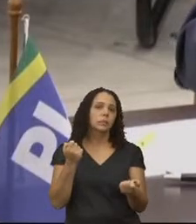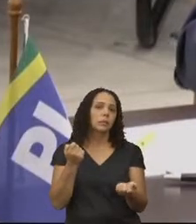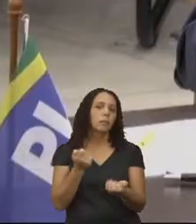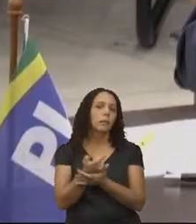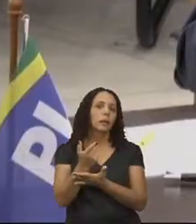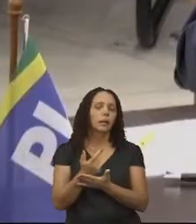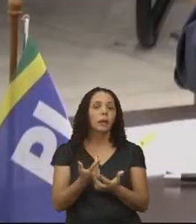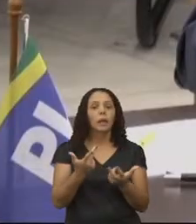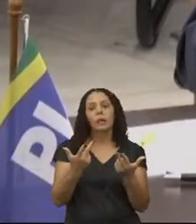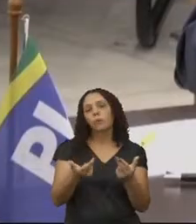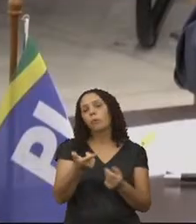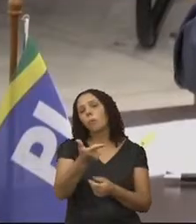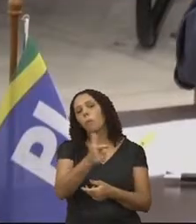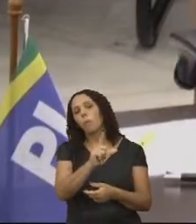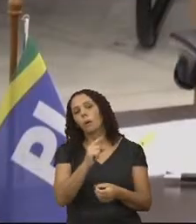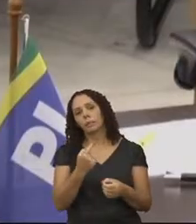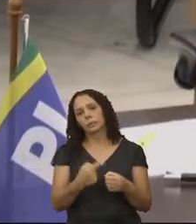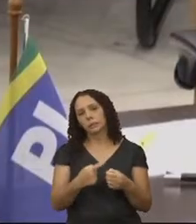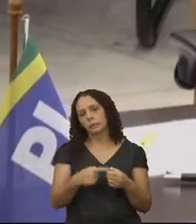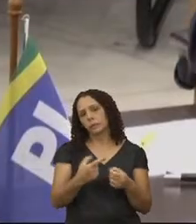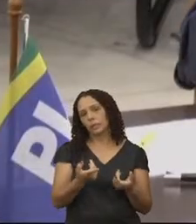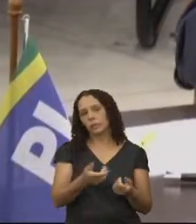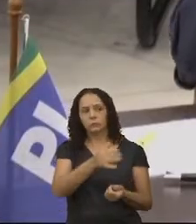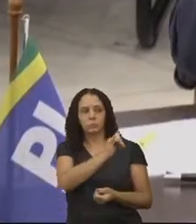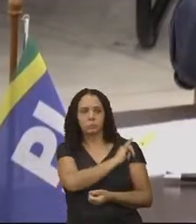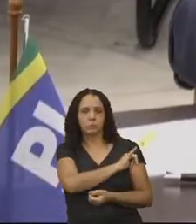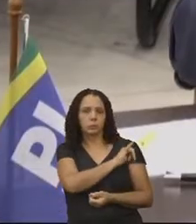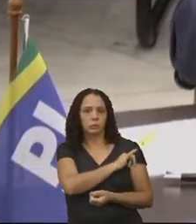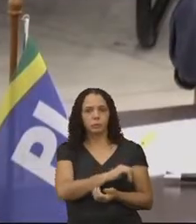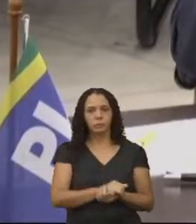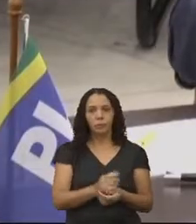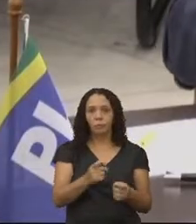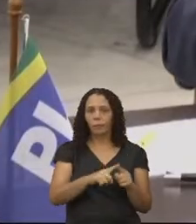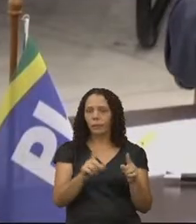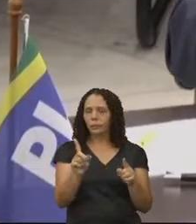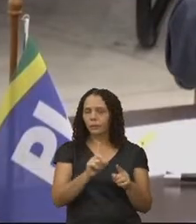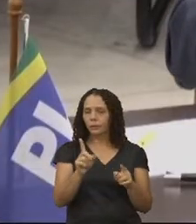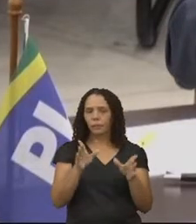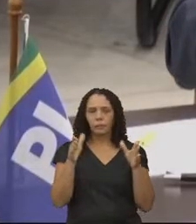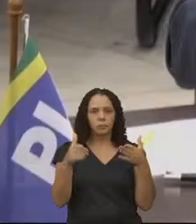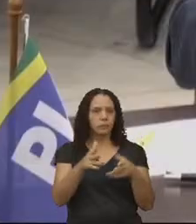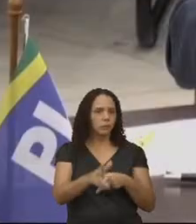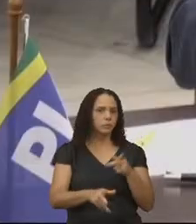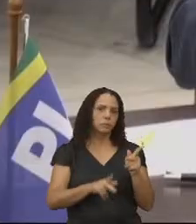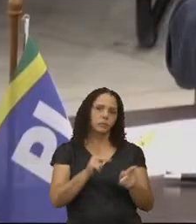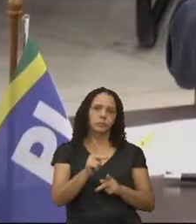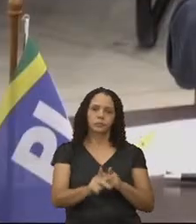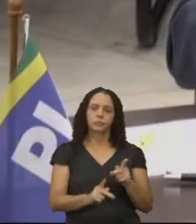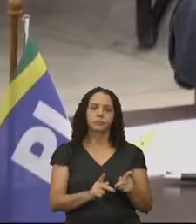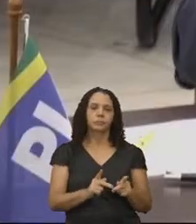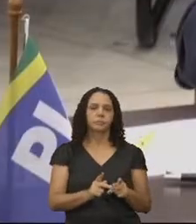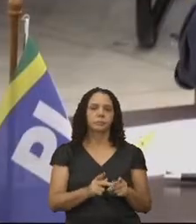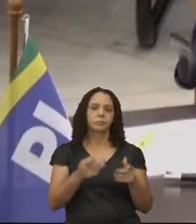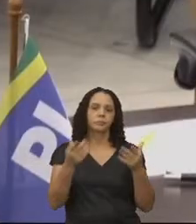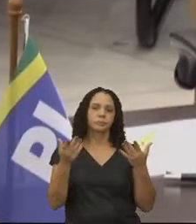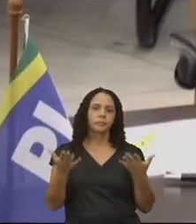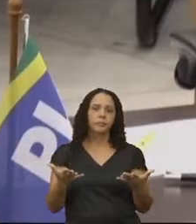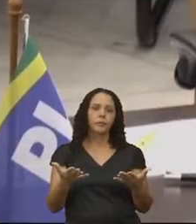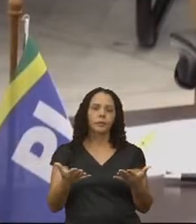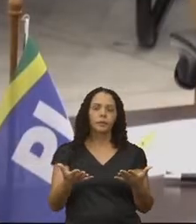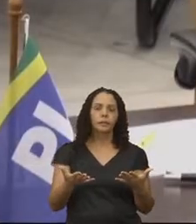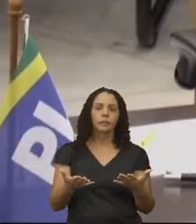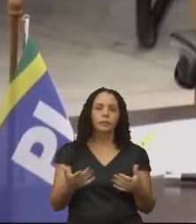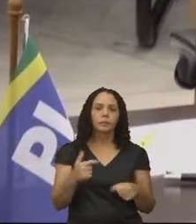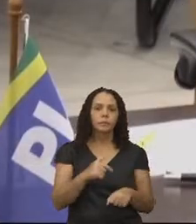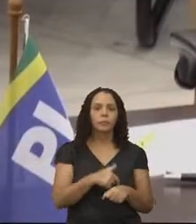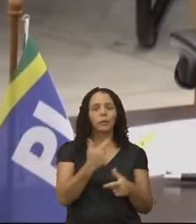Pindamonhangaba, igual lá do Rio de Janeiro. Não pensou nisso, não pensou no povo. Aí foi a